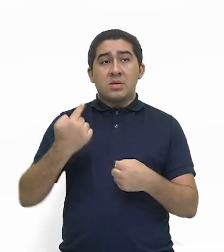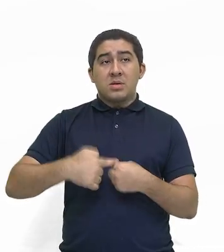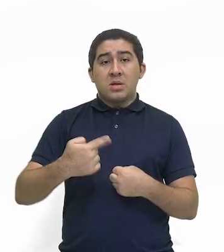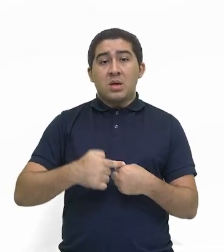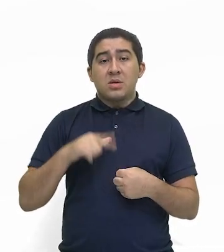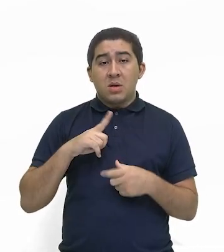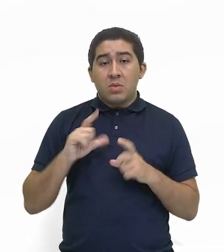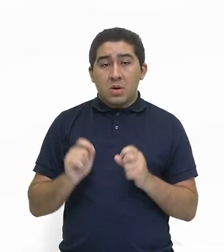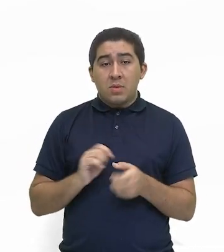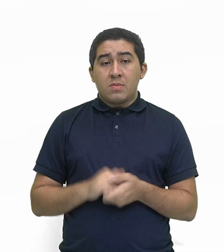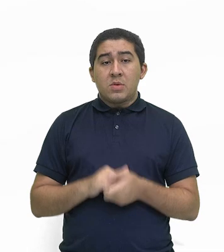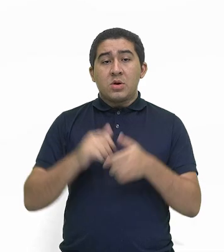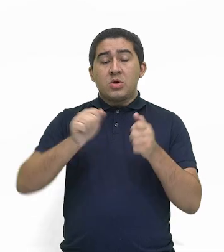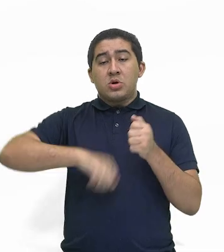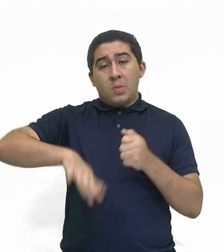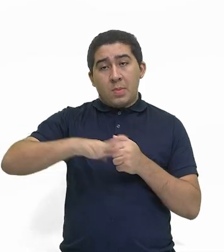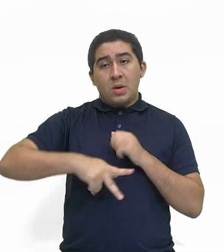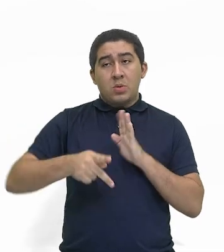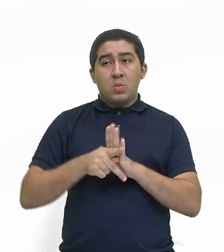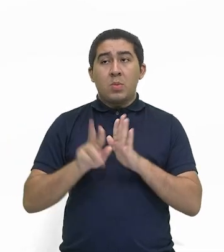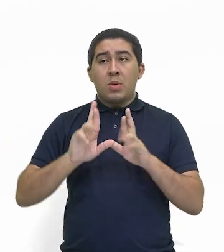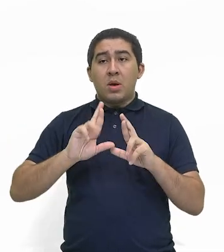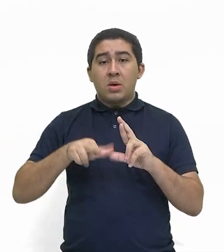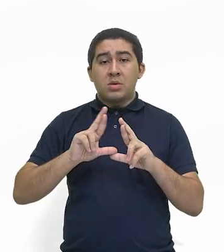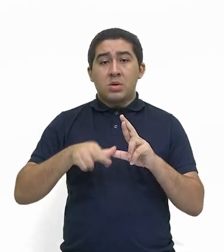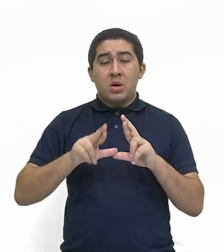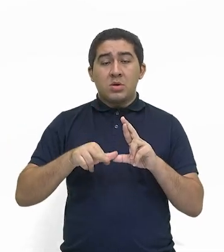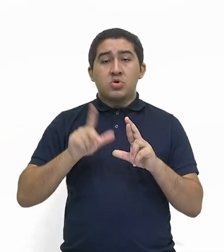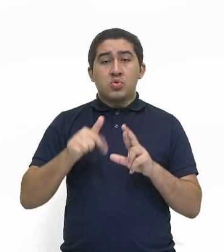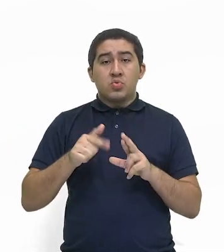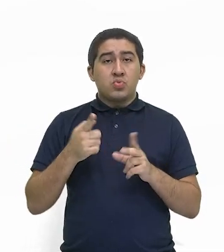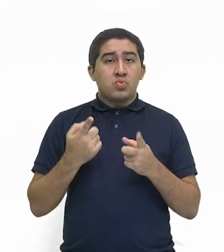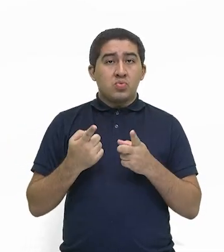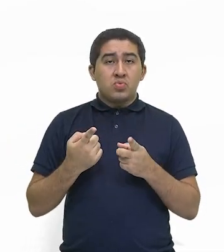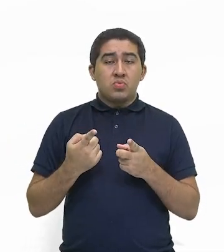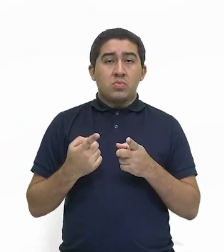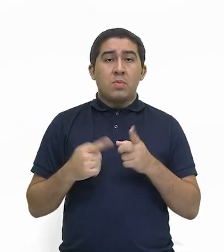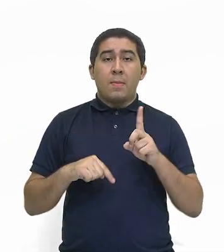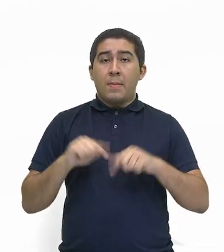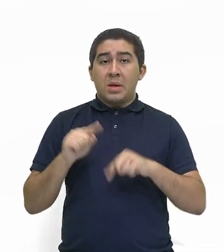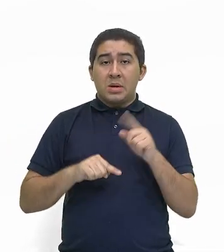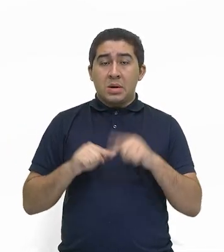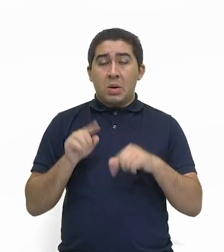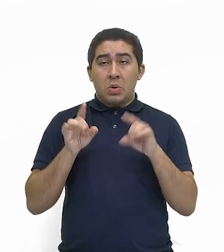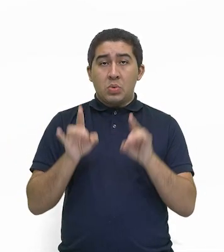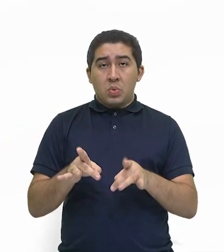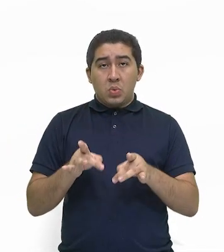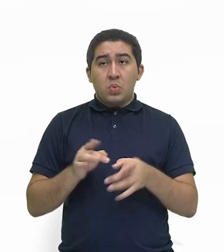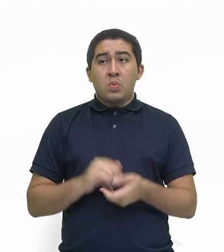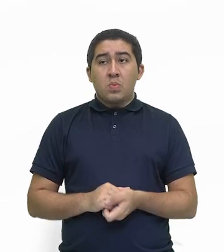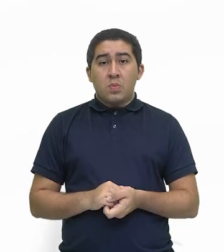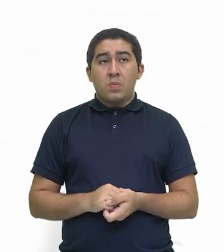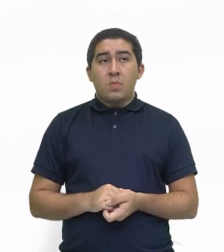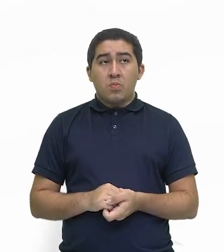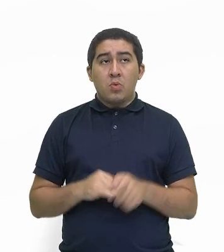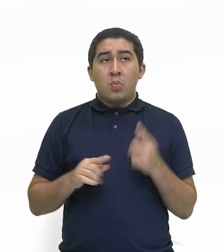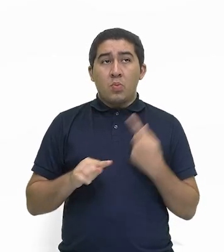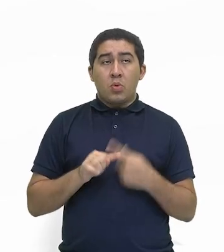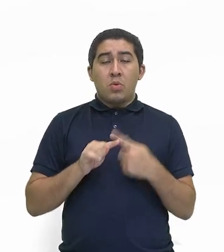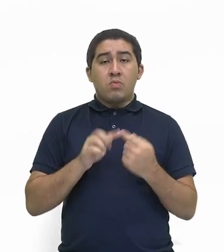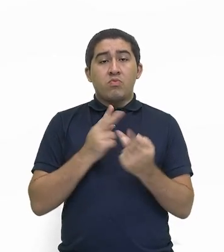têm centro de reciclagem do lixo eletrônico. Porque o lixo eletrônico,